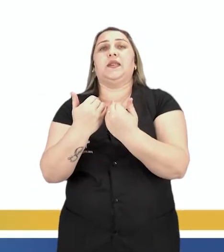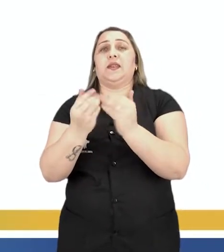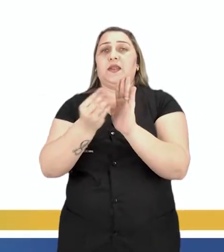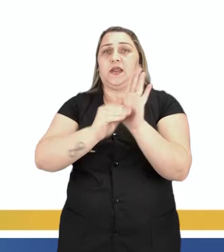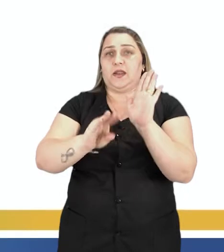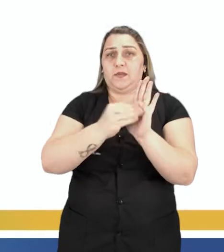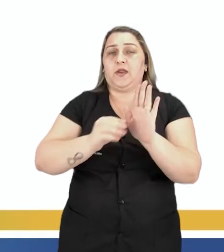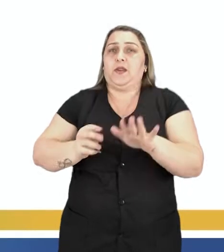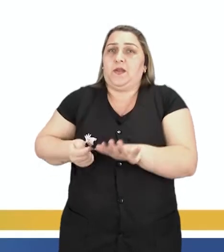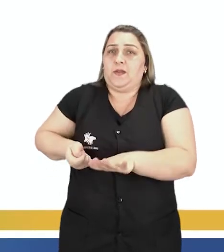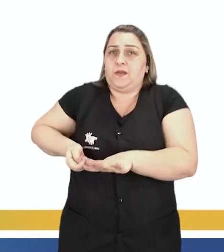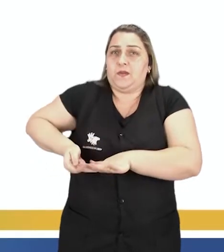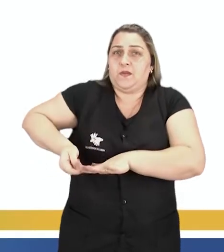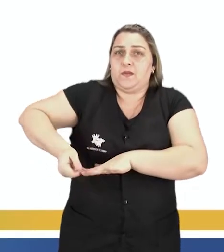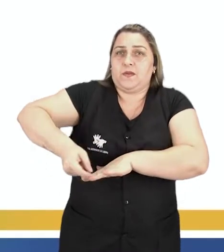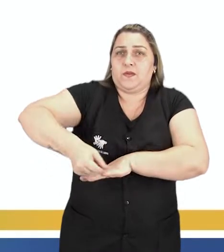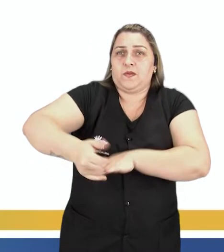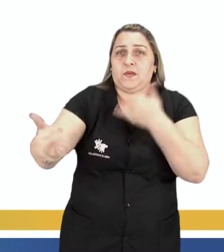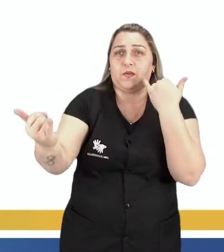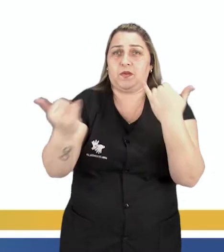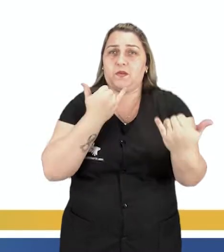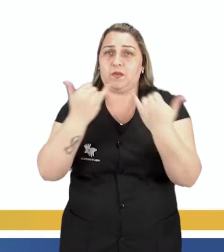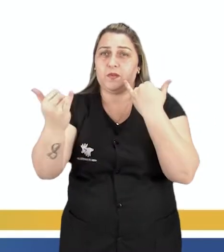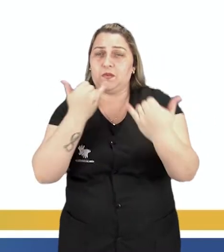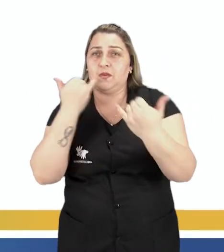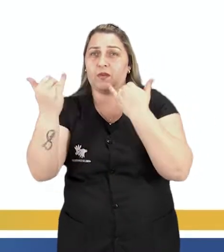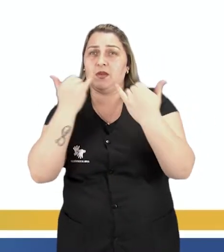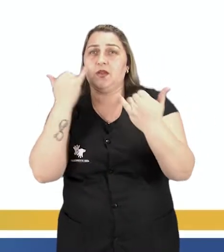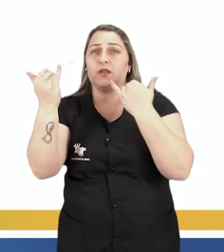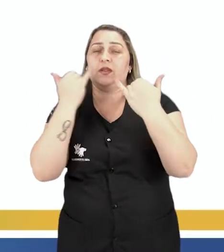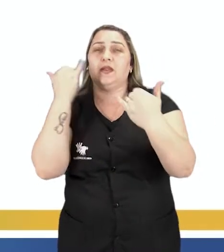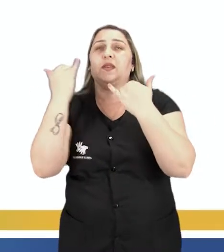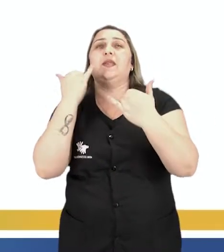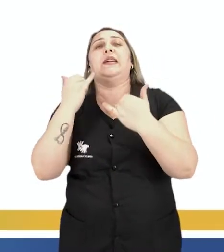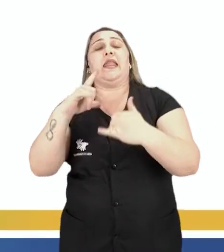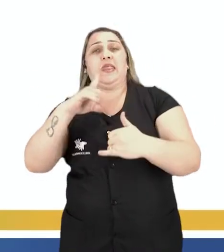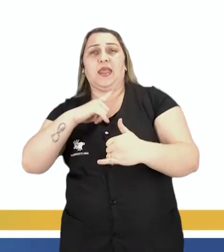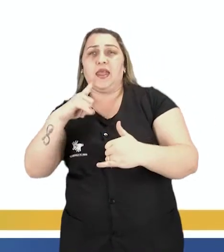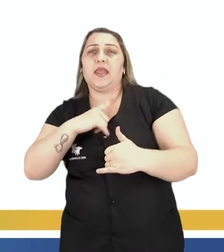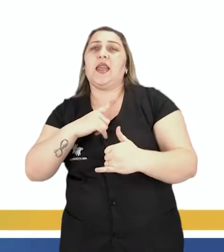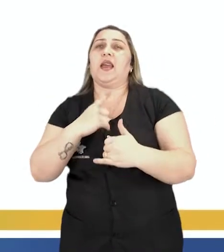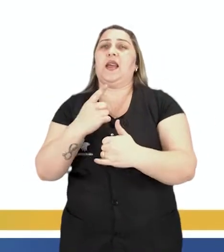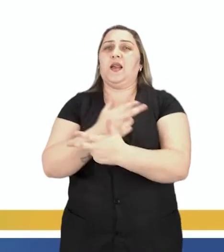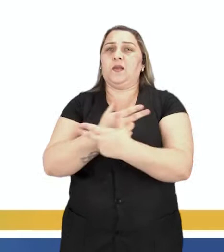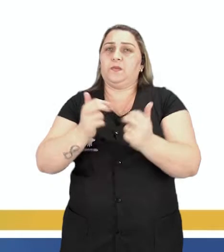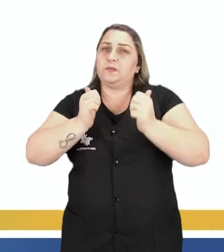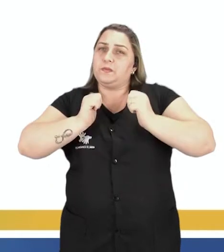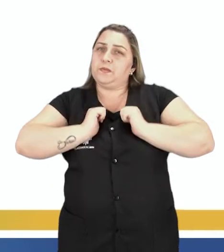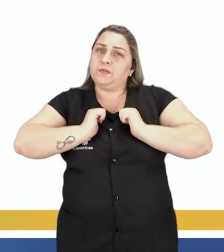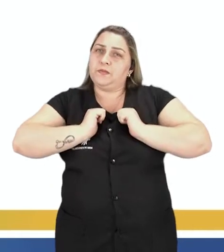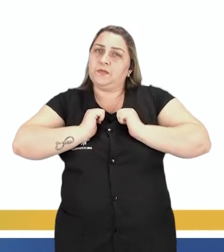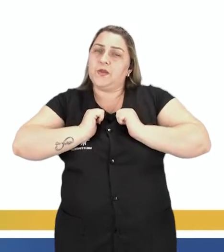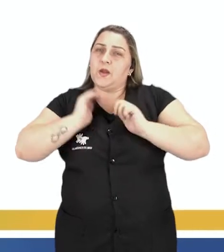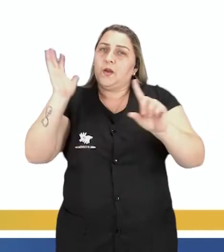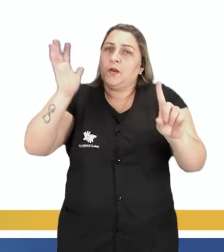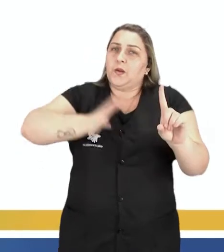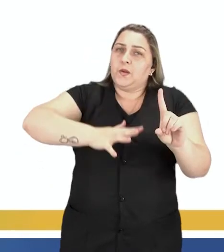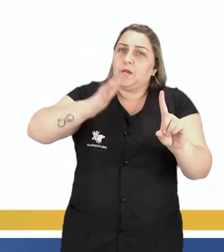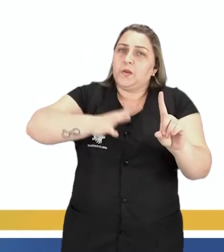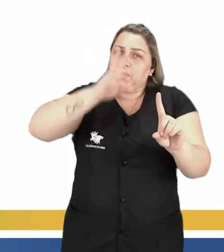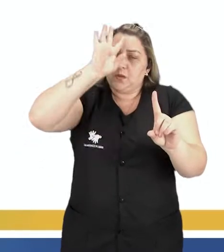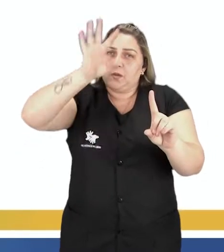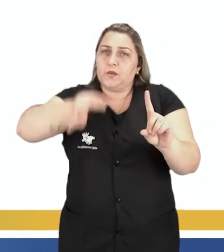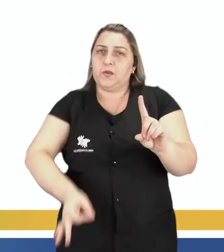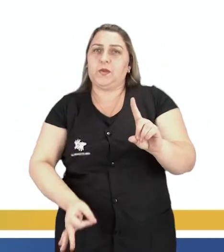As fake news são notícias divulgadas com a intenção de incitar as pessoas a terem determinados comportamentos, influenciar